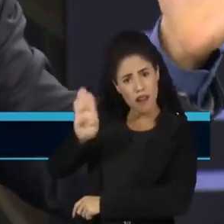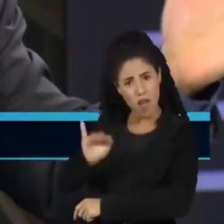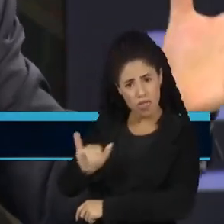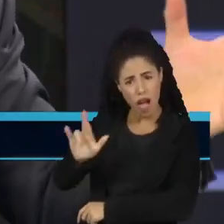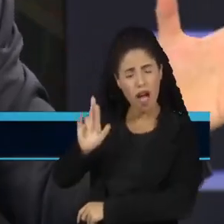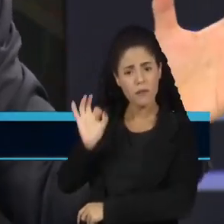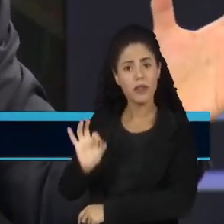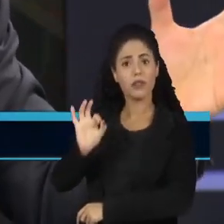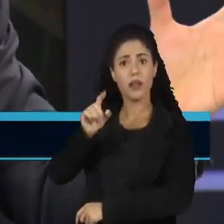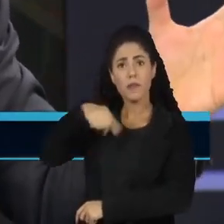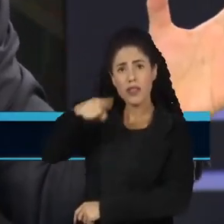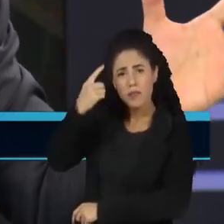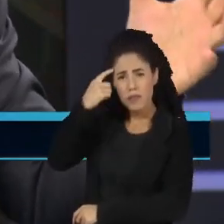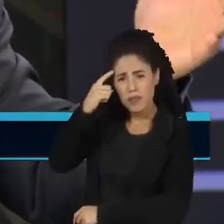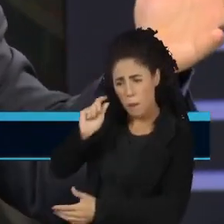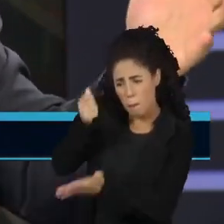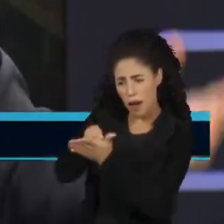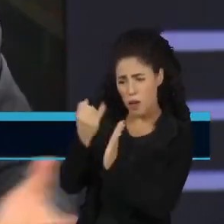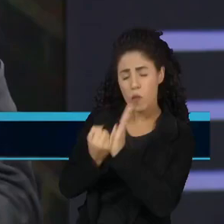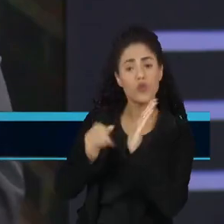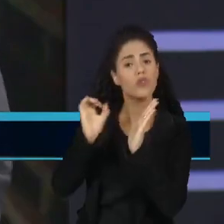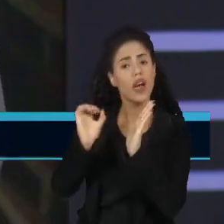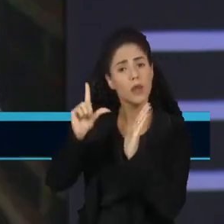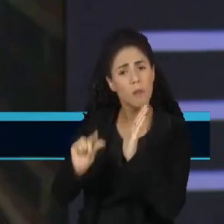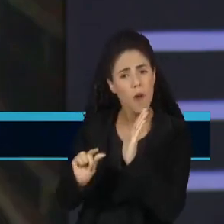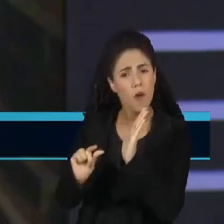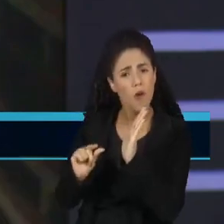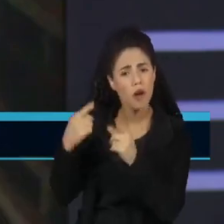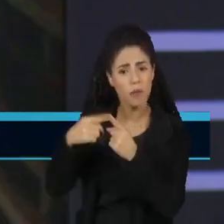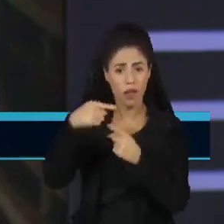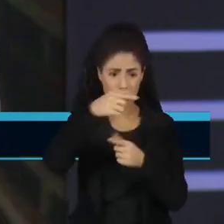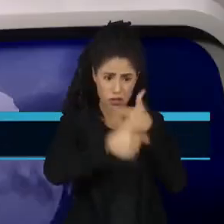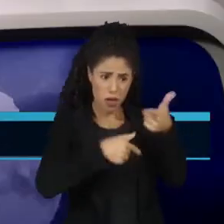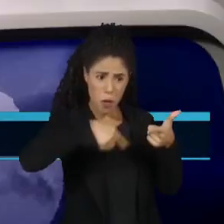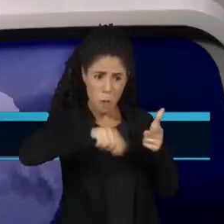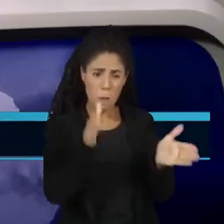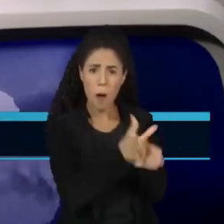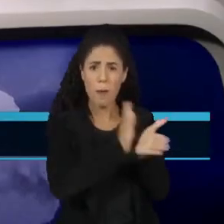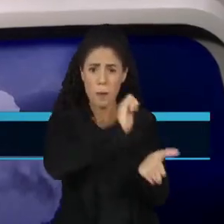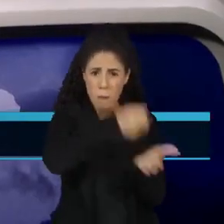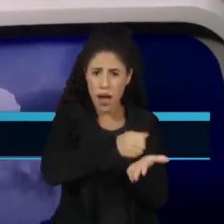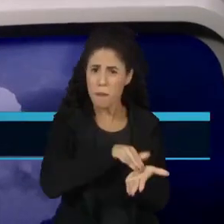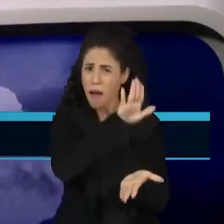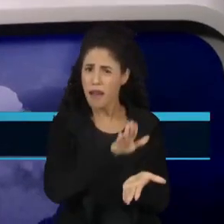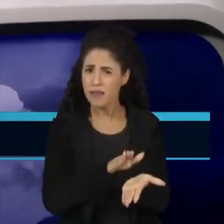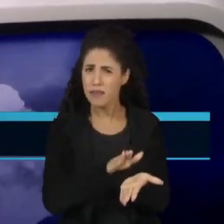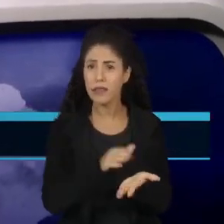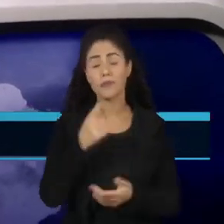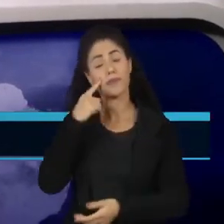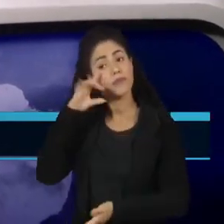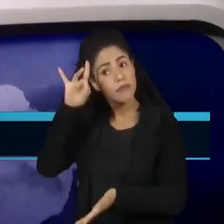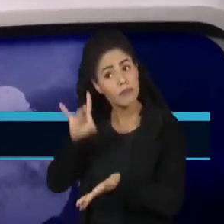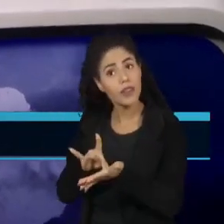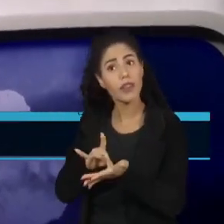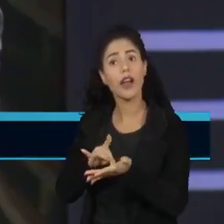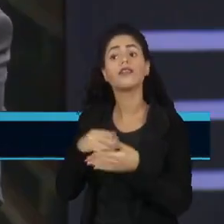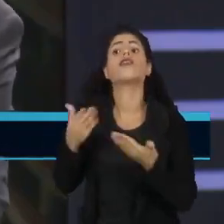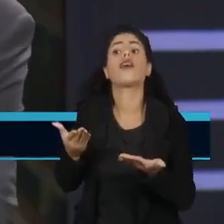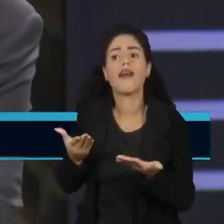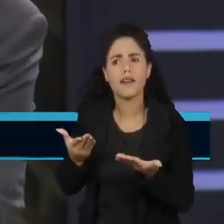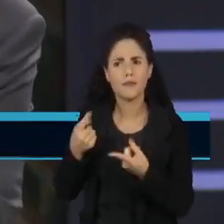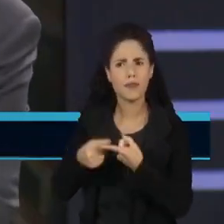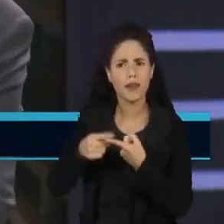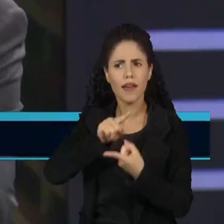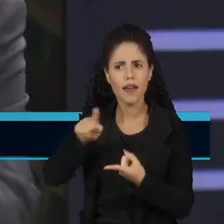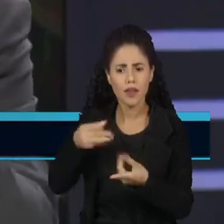esse pessoal paga muito menos imposto de renda proporcionalmente do que a classe trabalhadora a classe média era para enviar não foi um dos